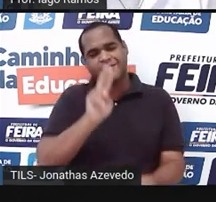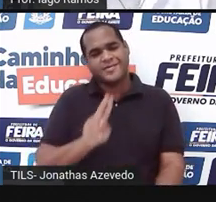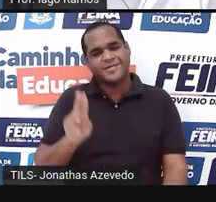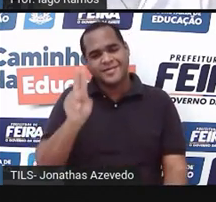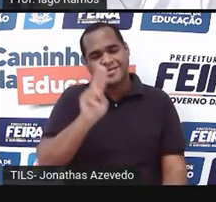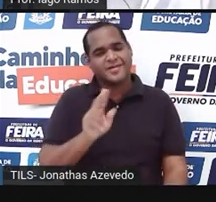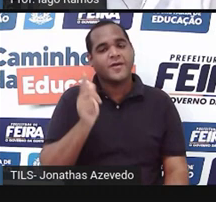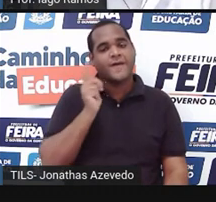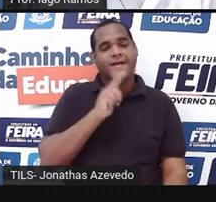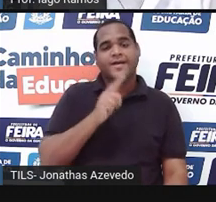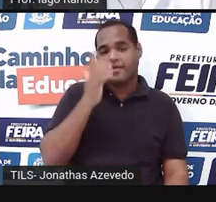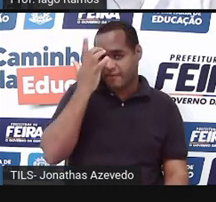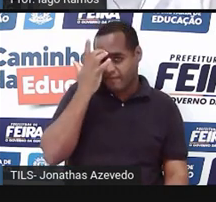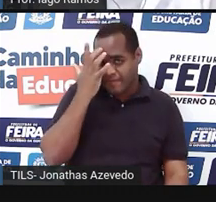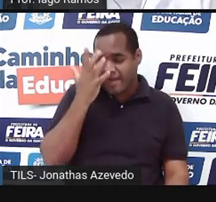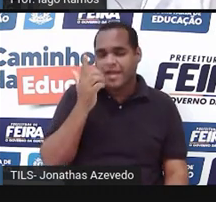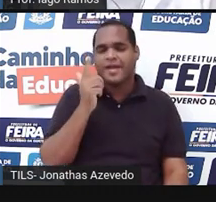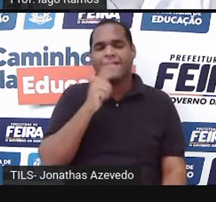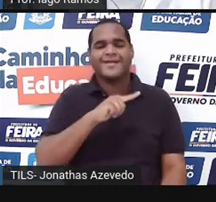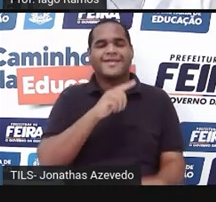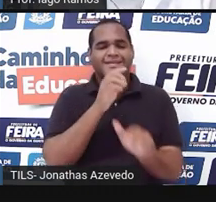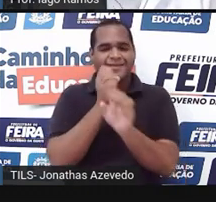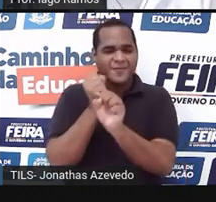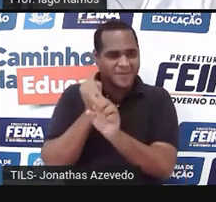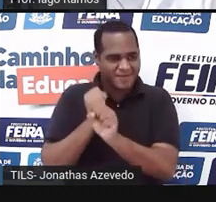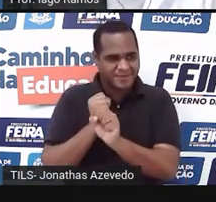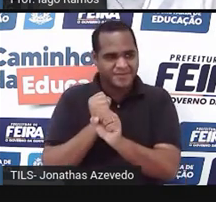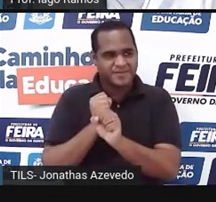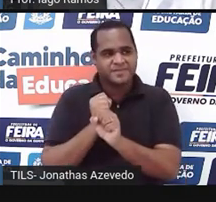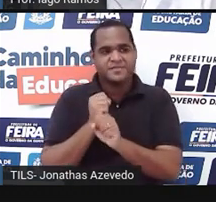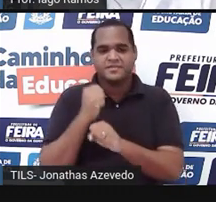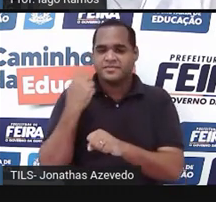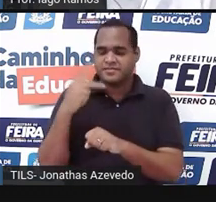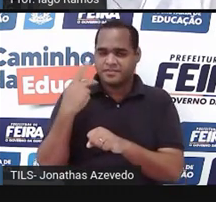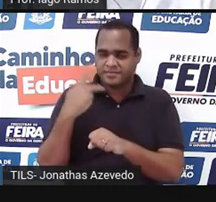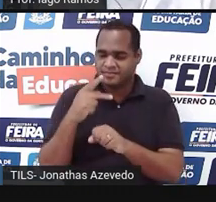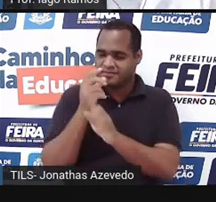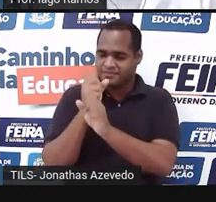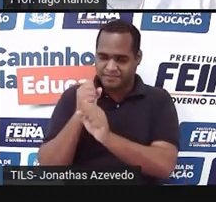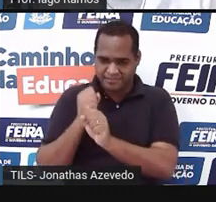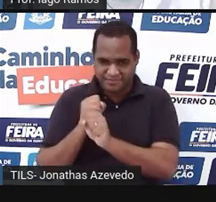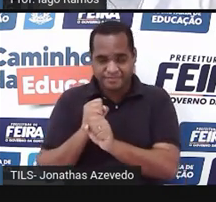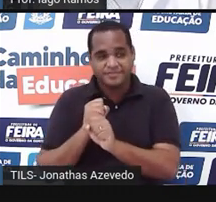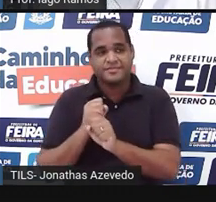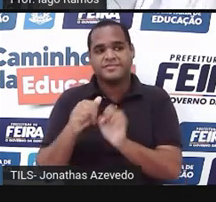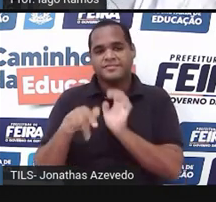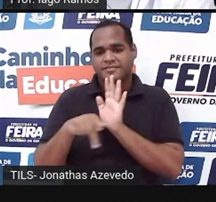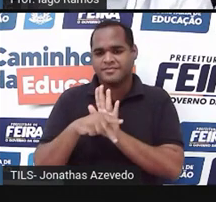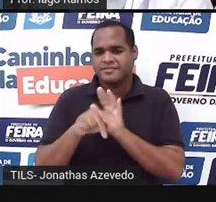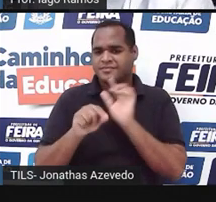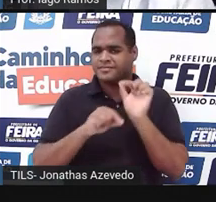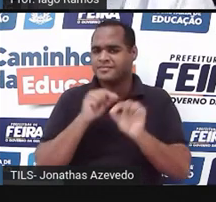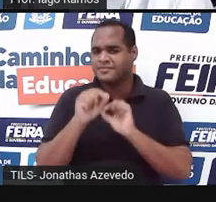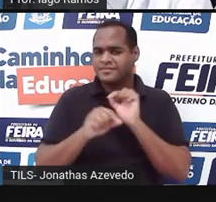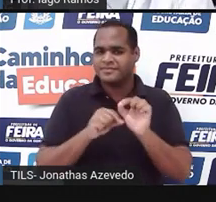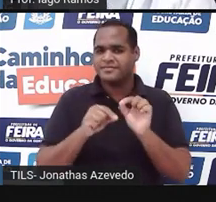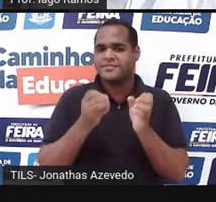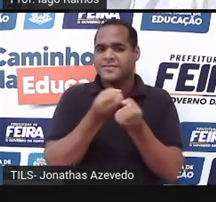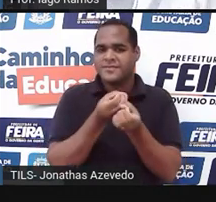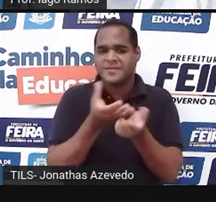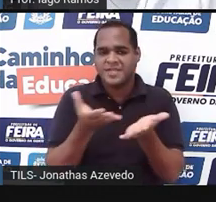para facilitar cálculo tá então tem uma propriedade chamada de propriedade distributiva